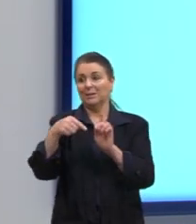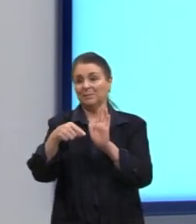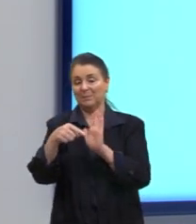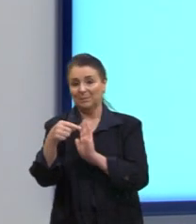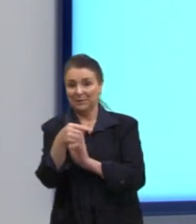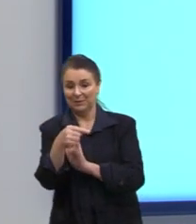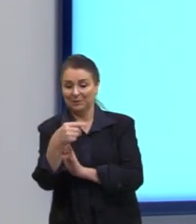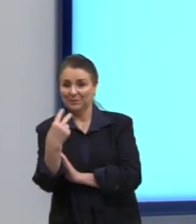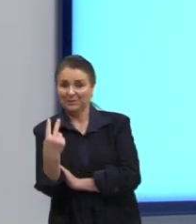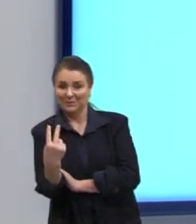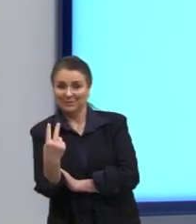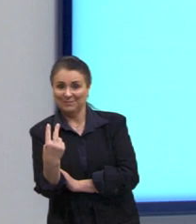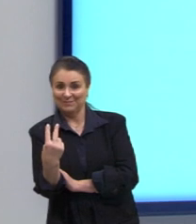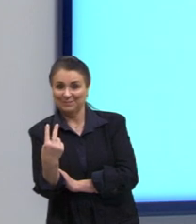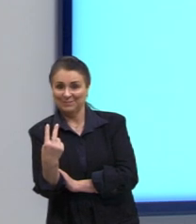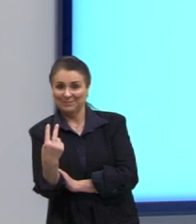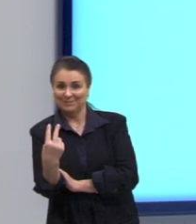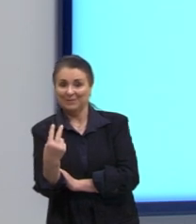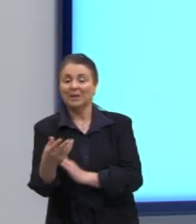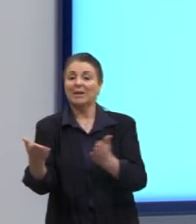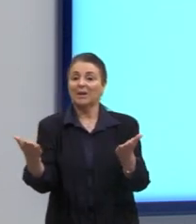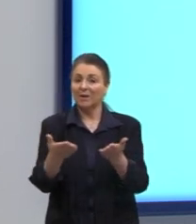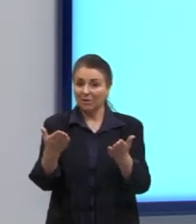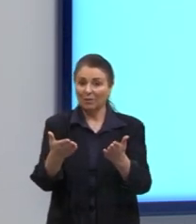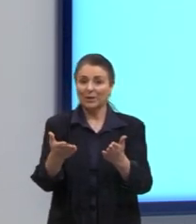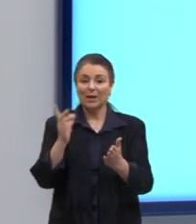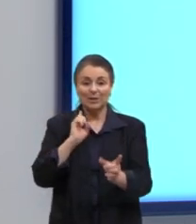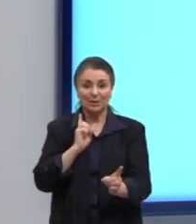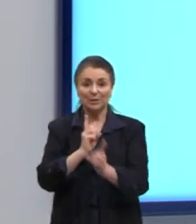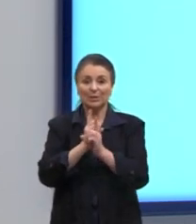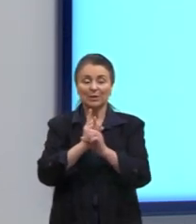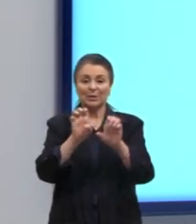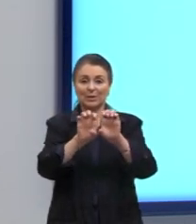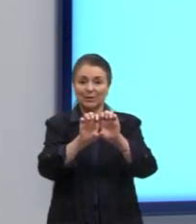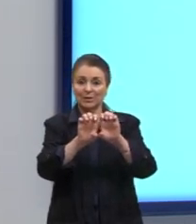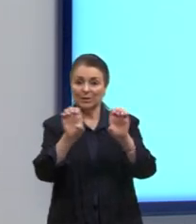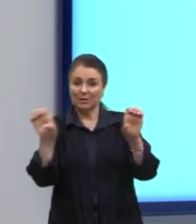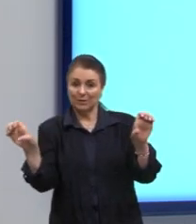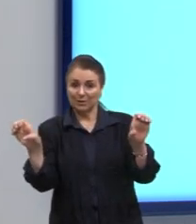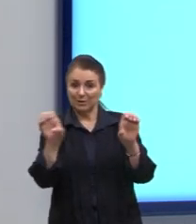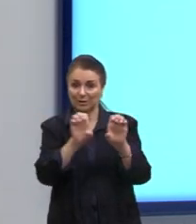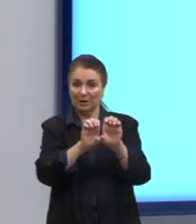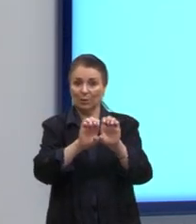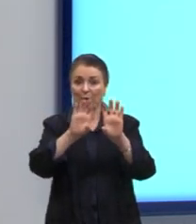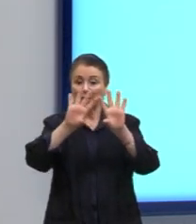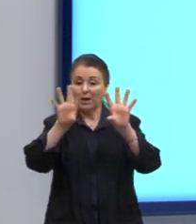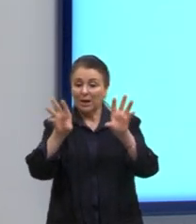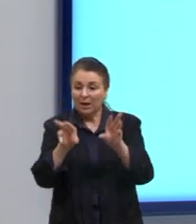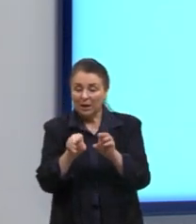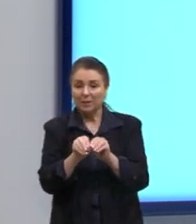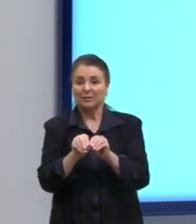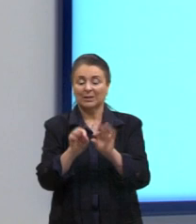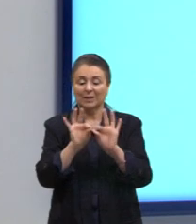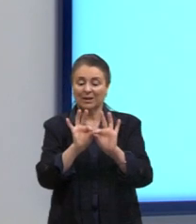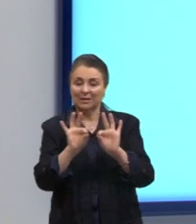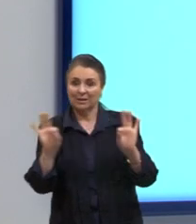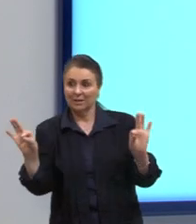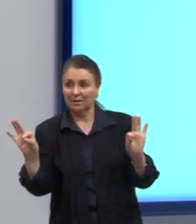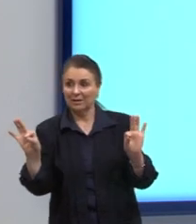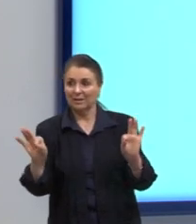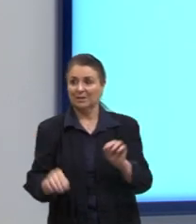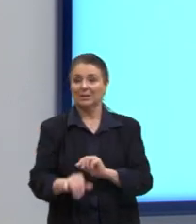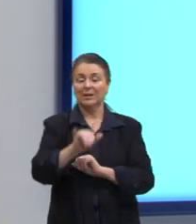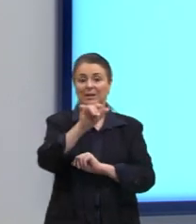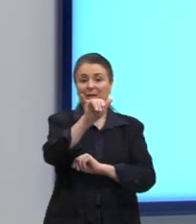E aí com isso a gente consegue determinar a equação da equação reduzida da reta MX